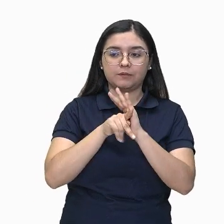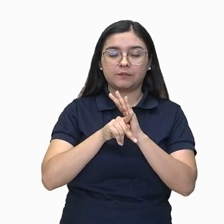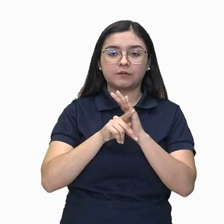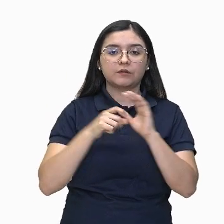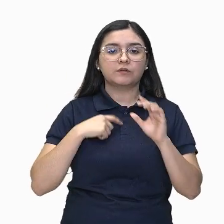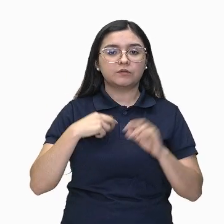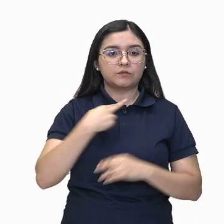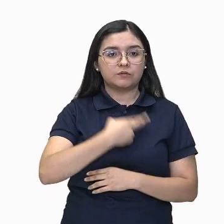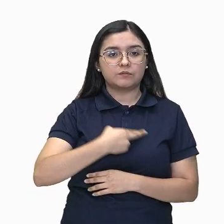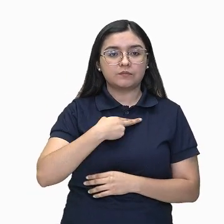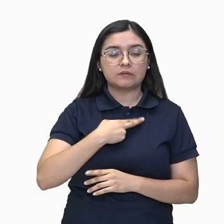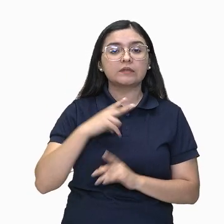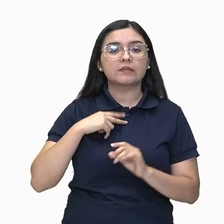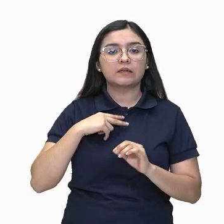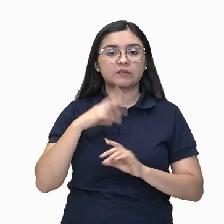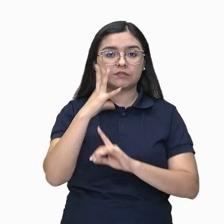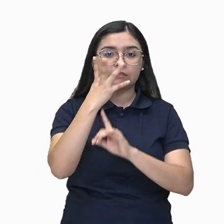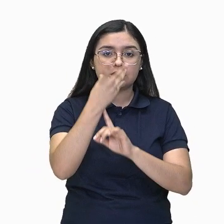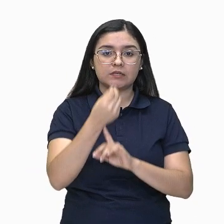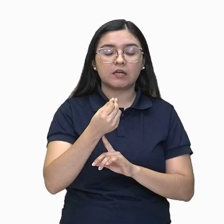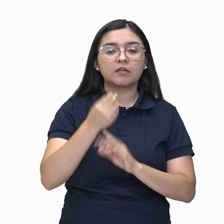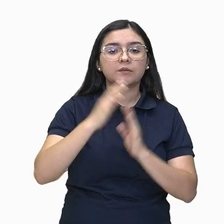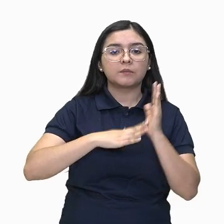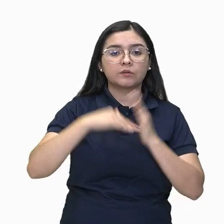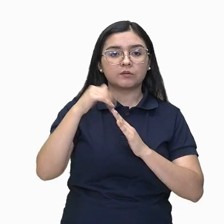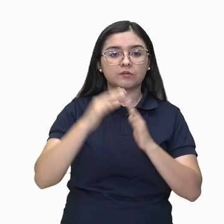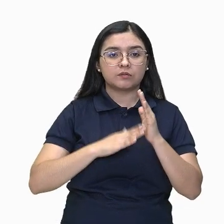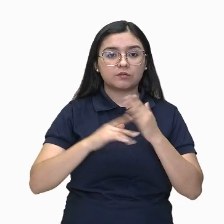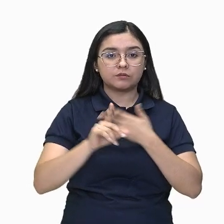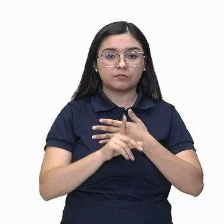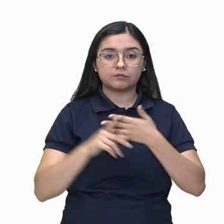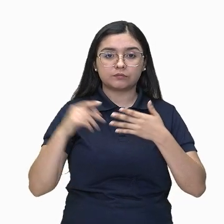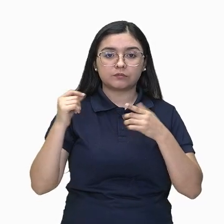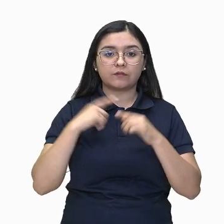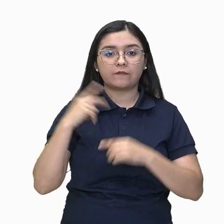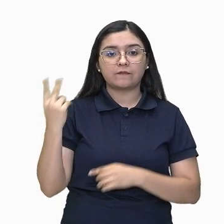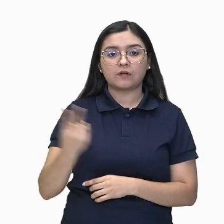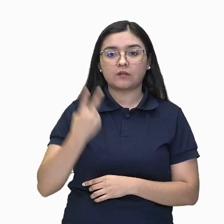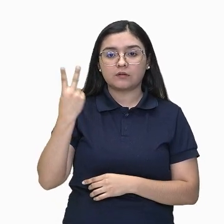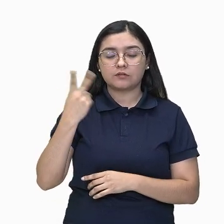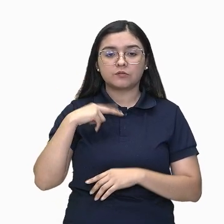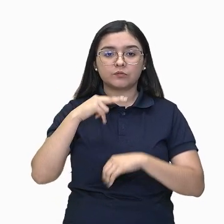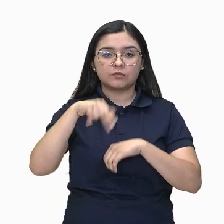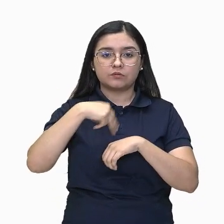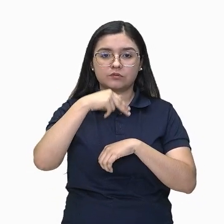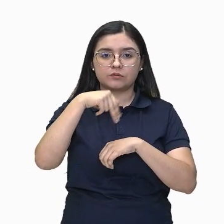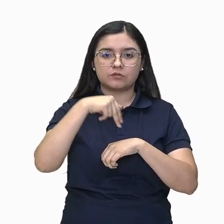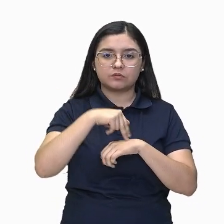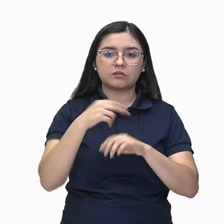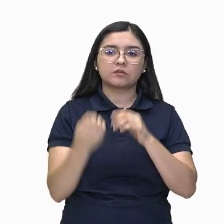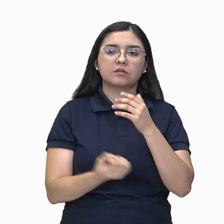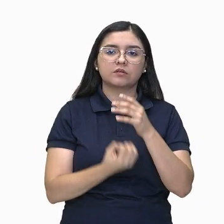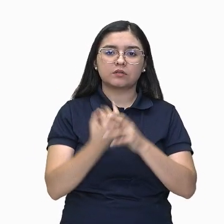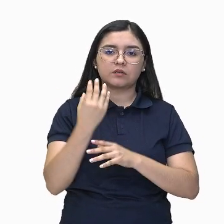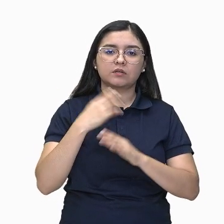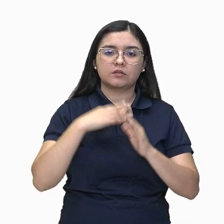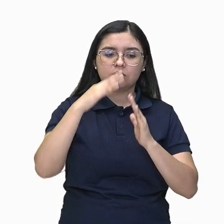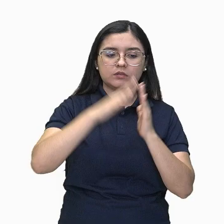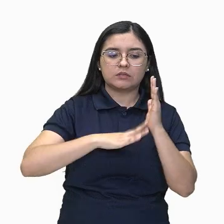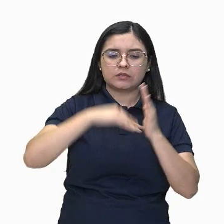nas artes plásticas, na pintura, por exemplo, os pintores passaram a valorizar o nacionalismo, criando telas